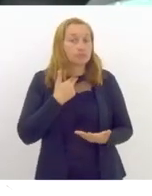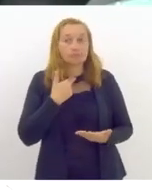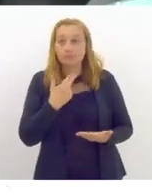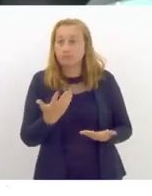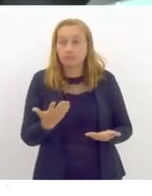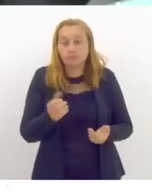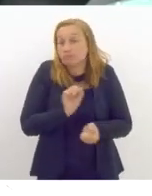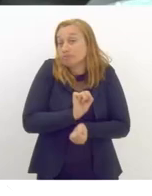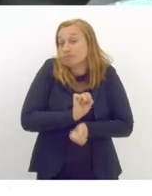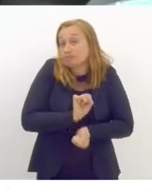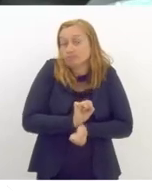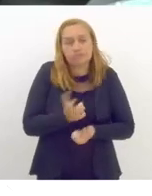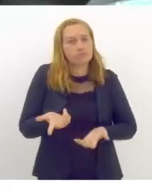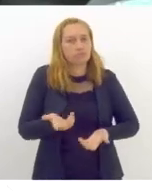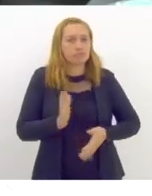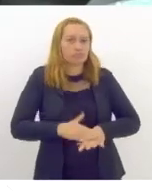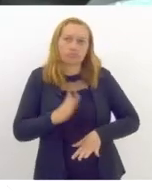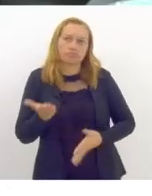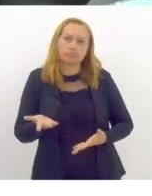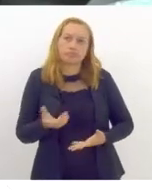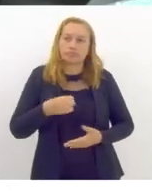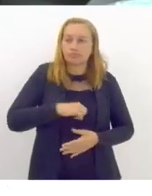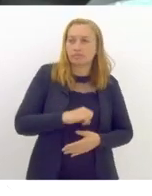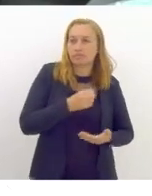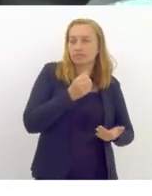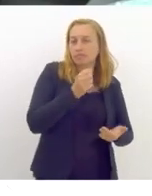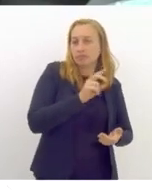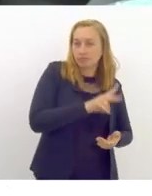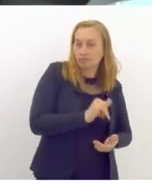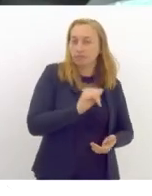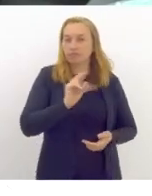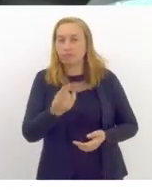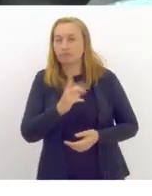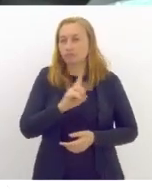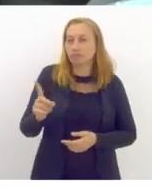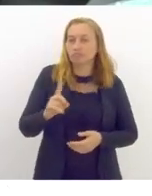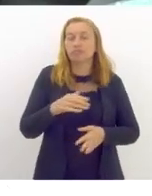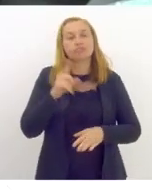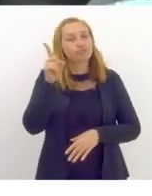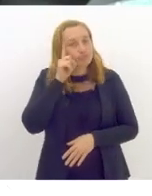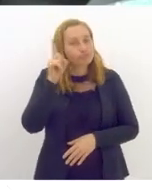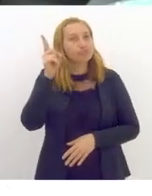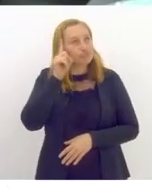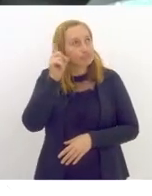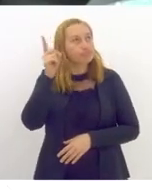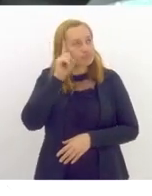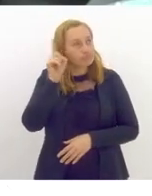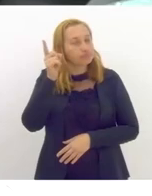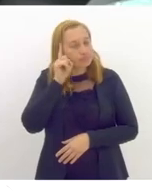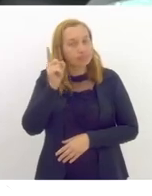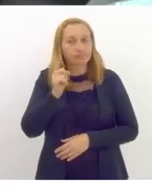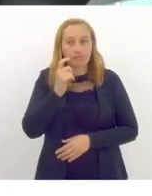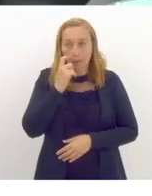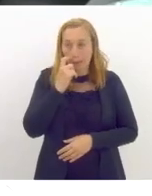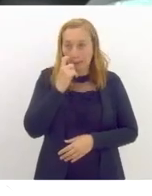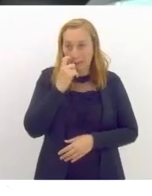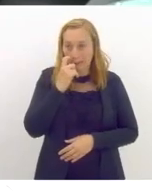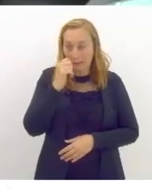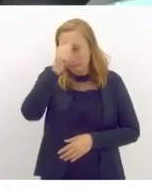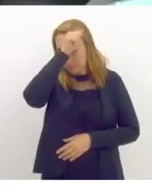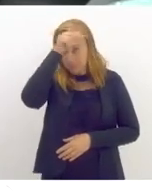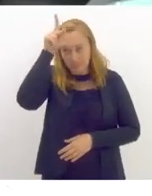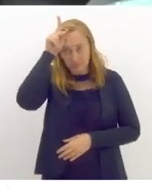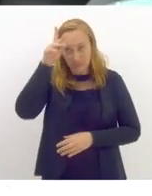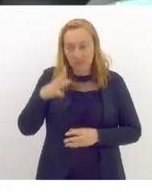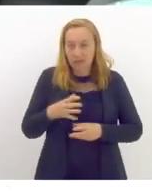mais esperar se vai ou se não vai fazer todo dia tem Prefeito fazendo